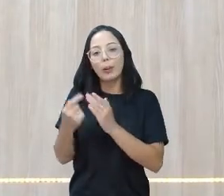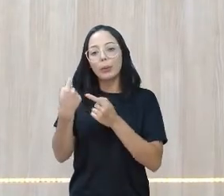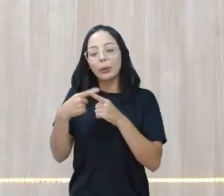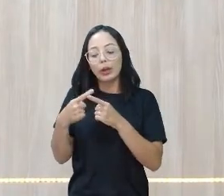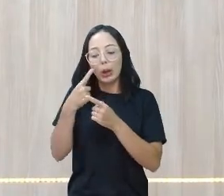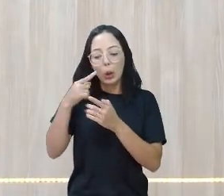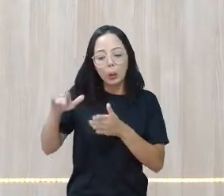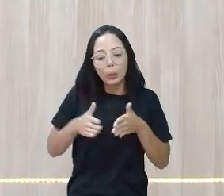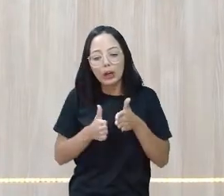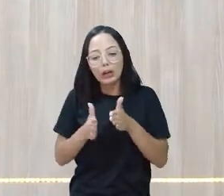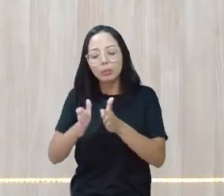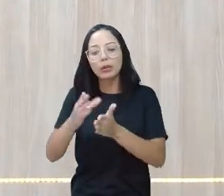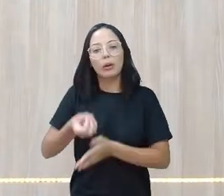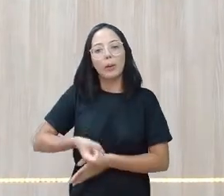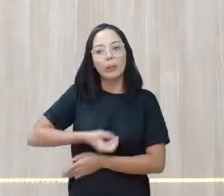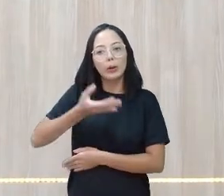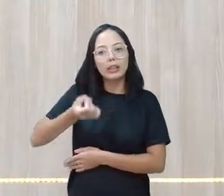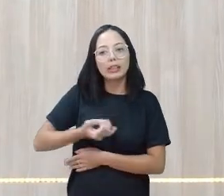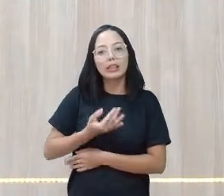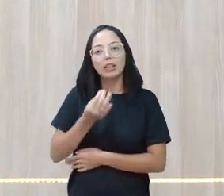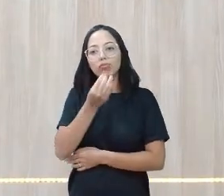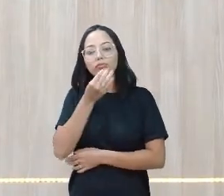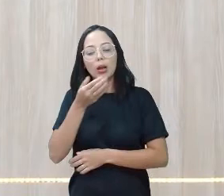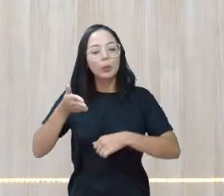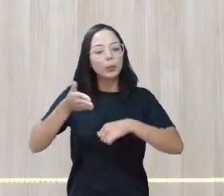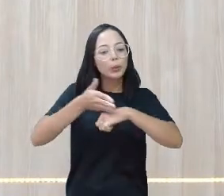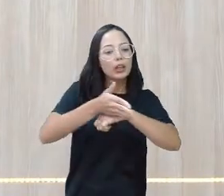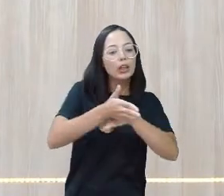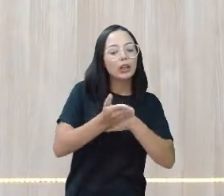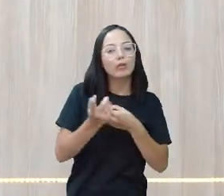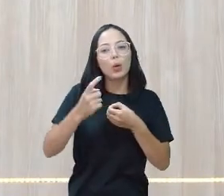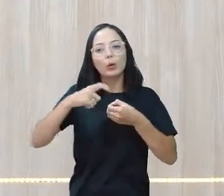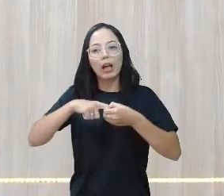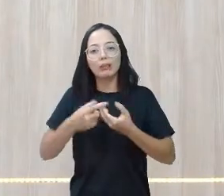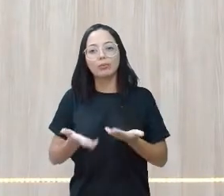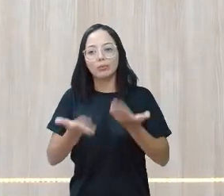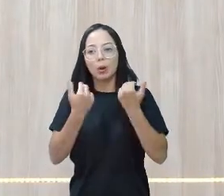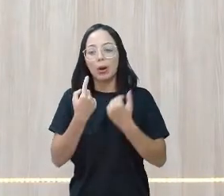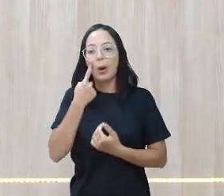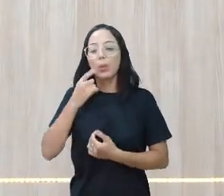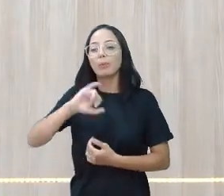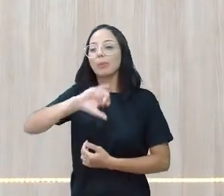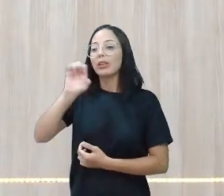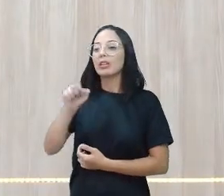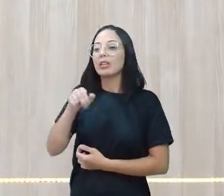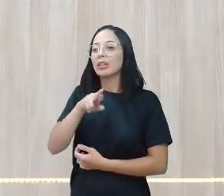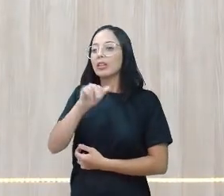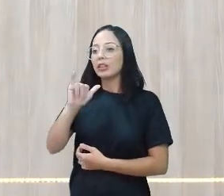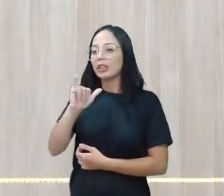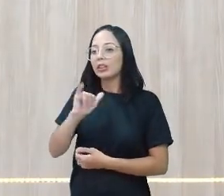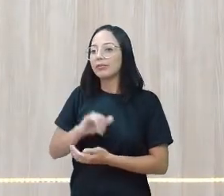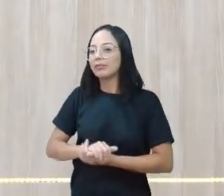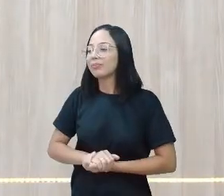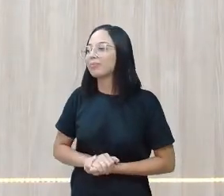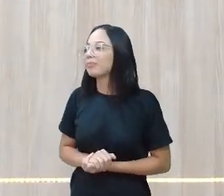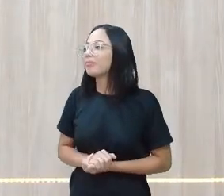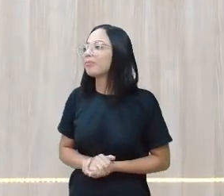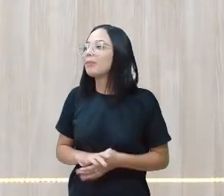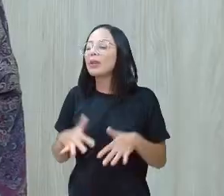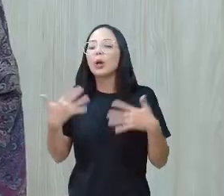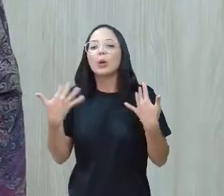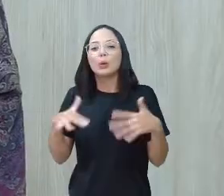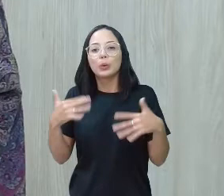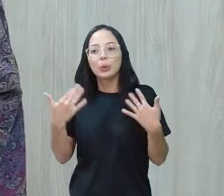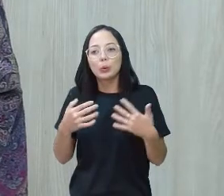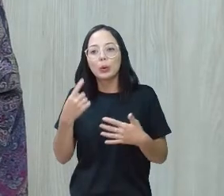também tem essa poesia, né? Do ir e vir, né? Bora lá, Gini. Ai, a estrada, ela